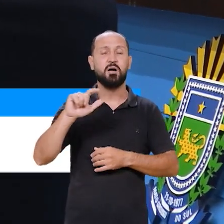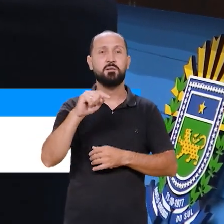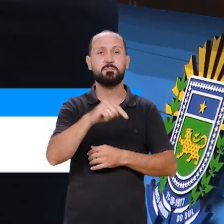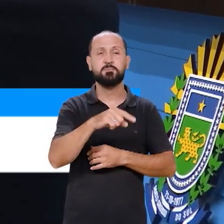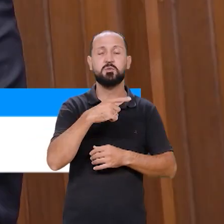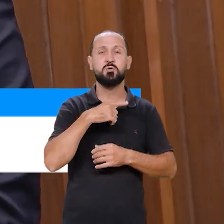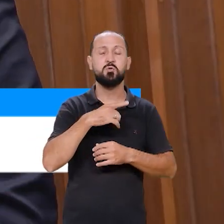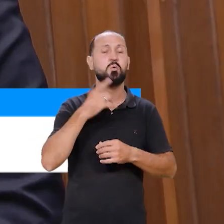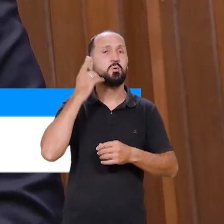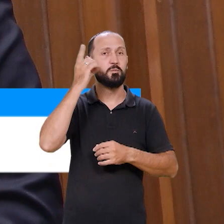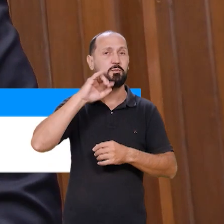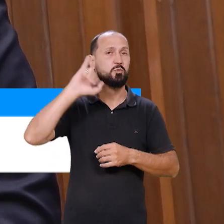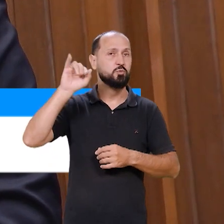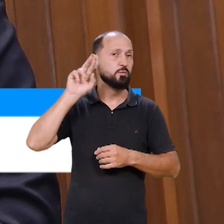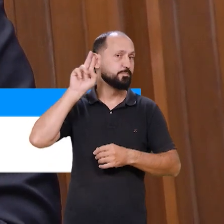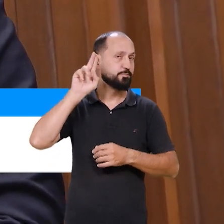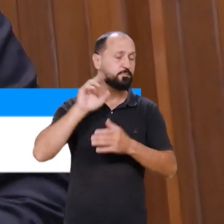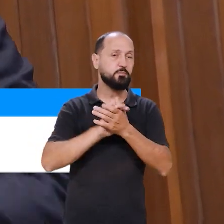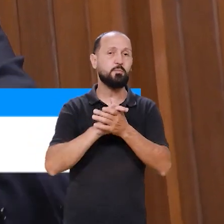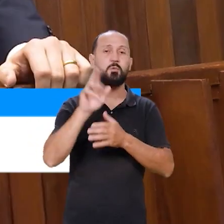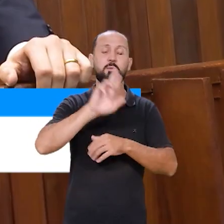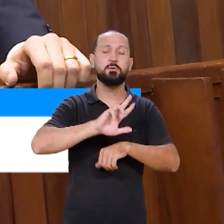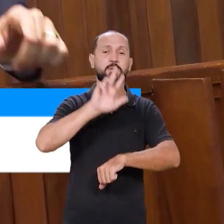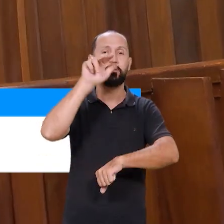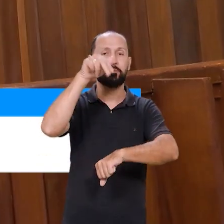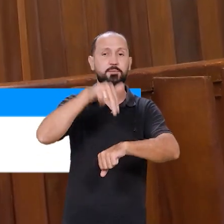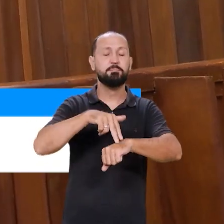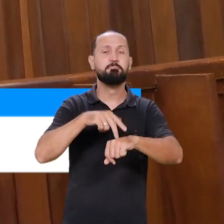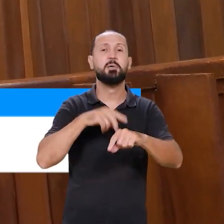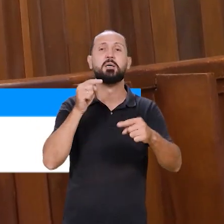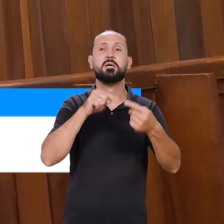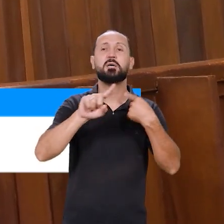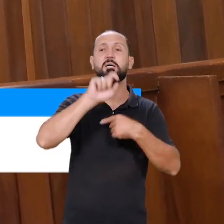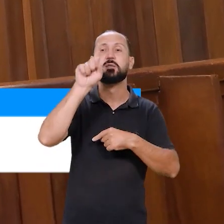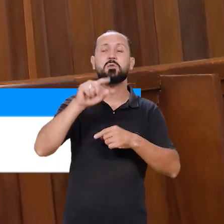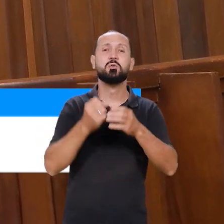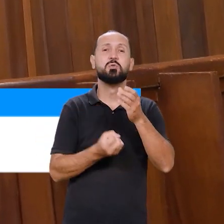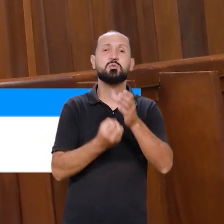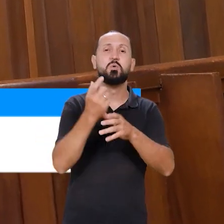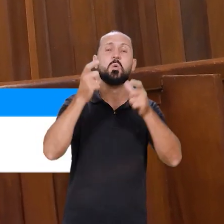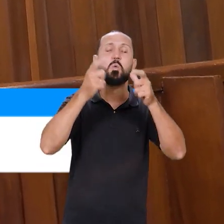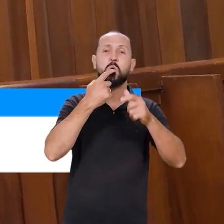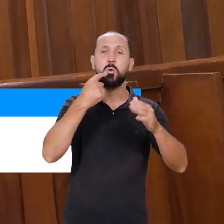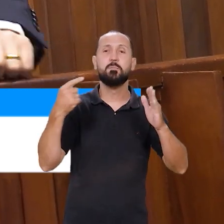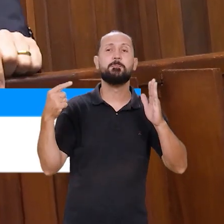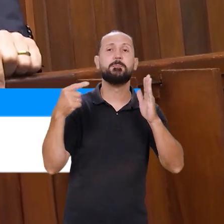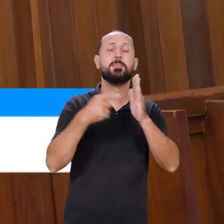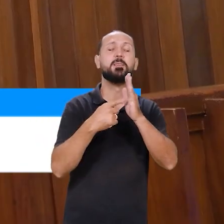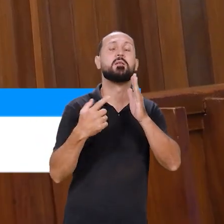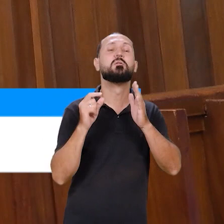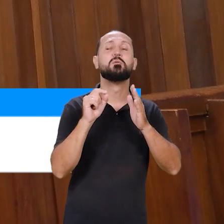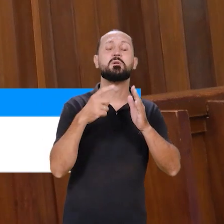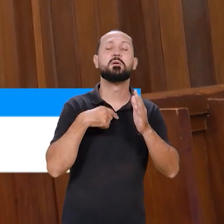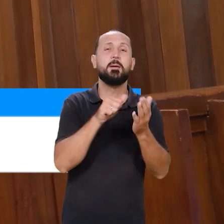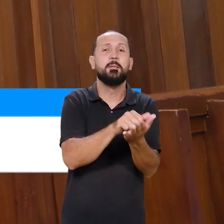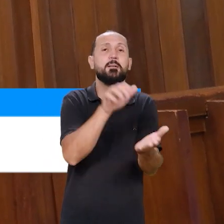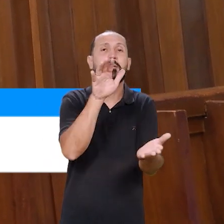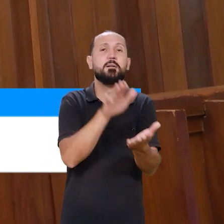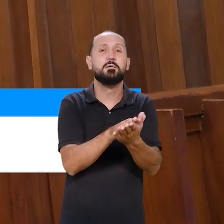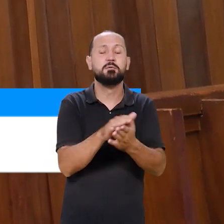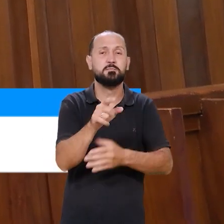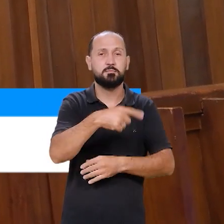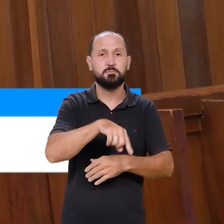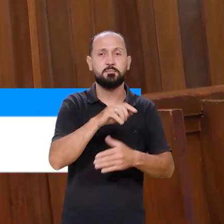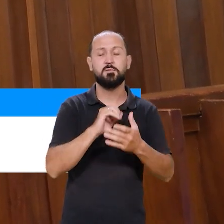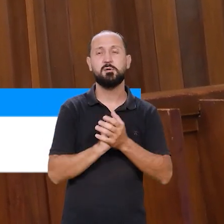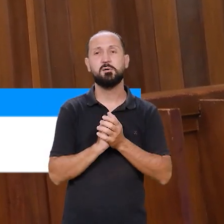do PRTB, e o deputado João Henrique, do PL, usaram a tribuna para questionar a criação de um canal de denúncias que pretende penalizar